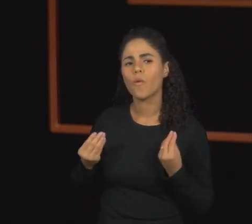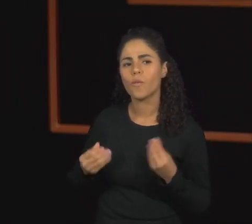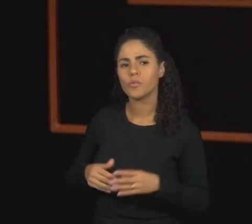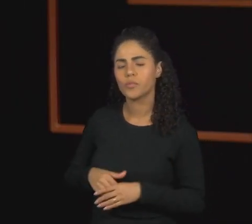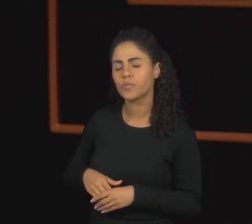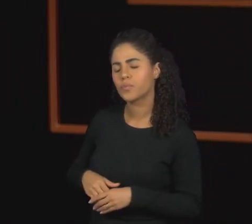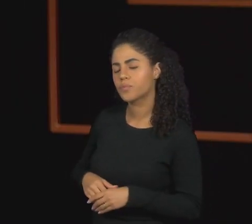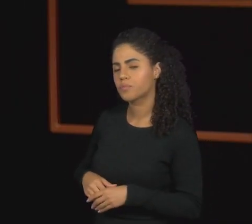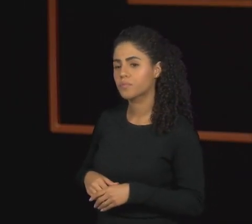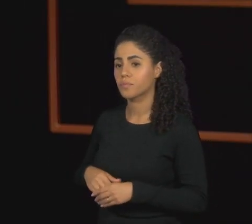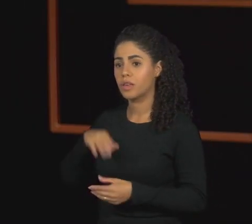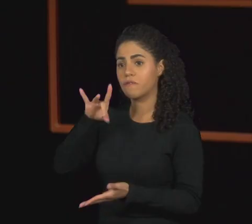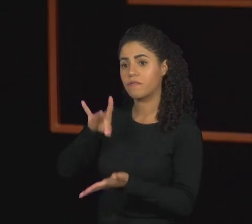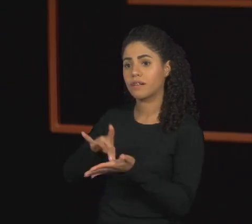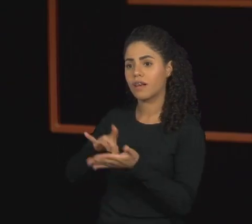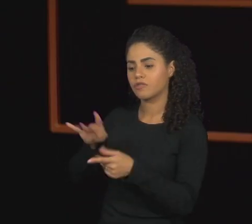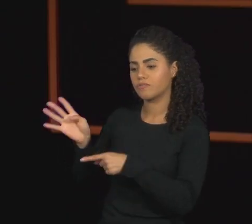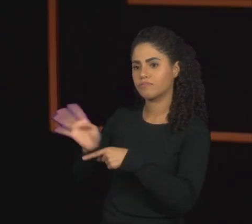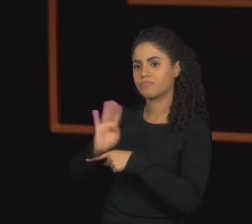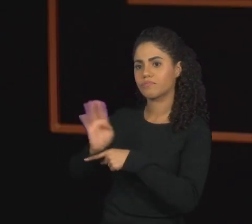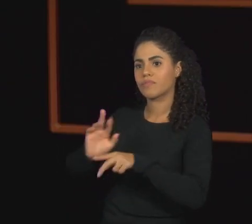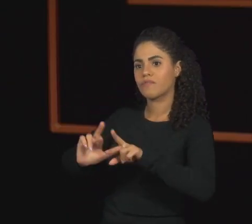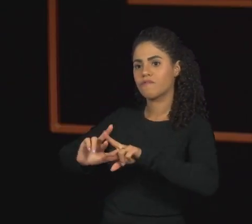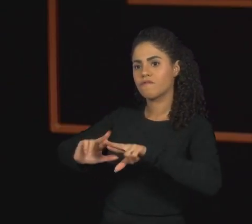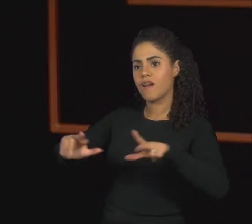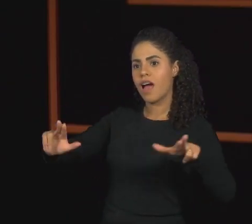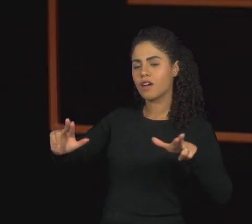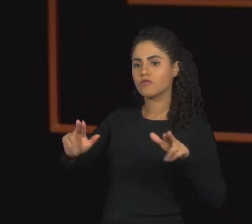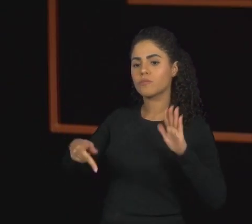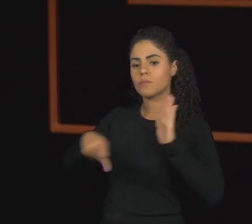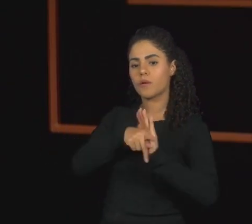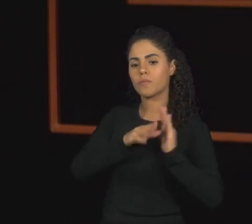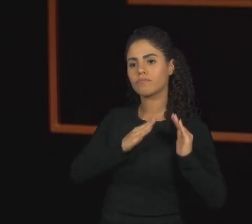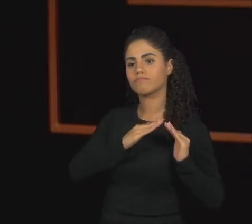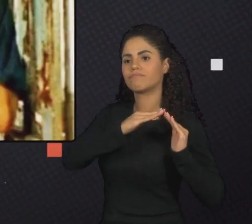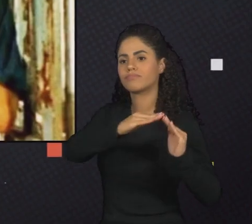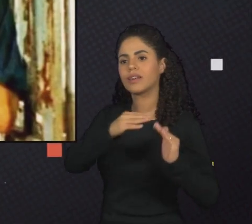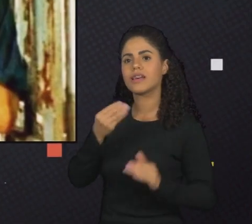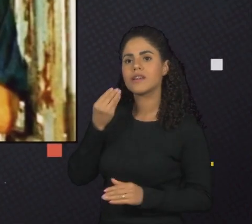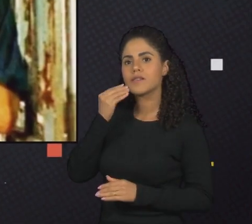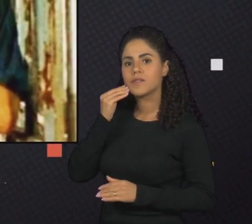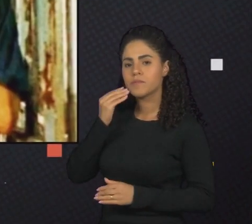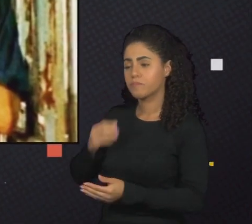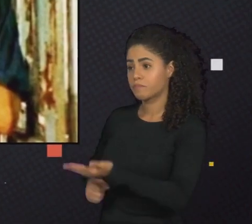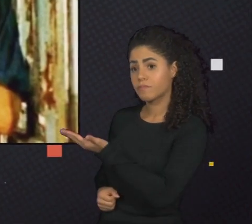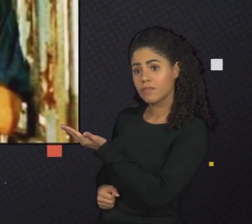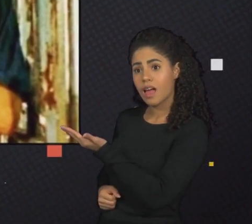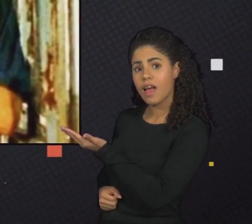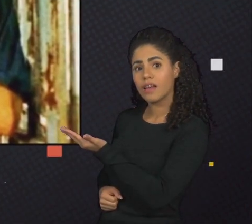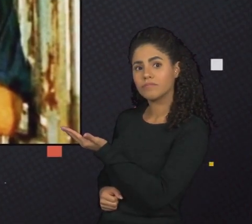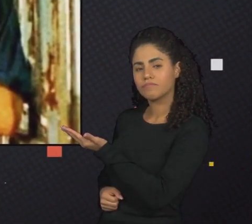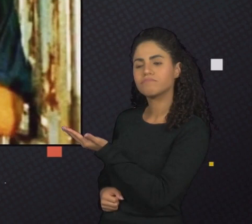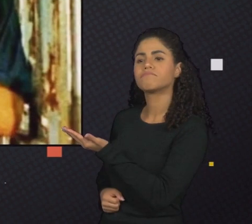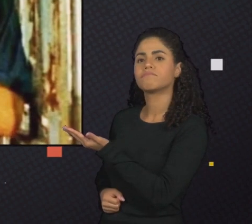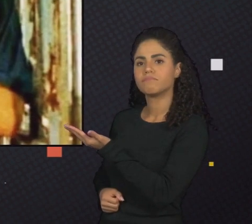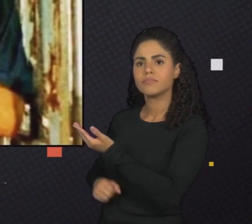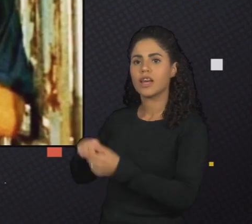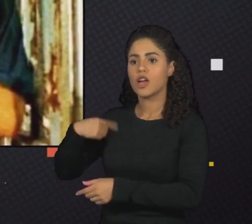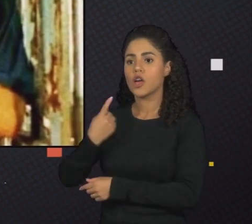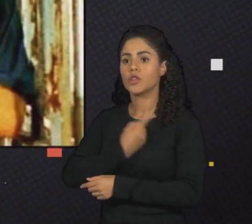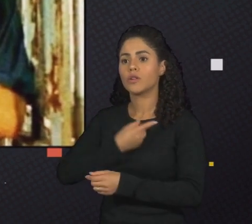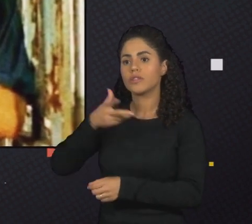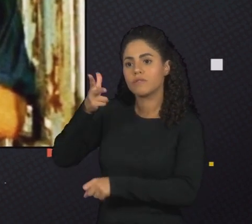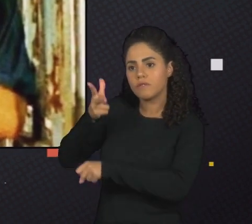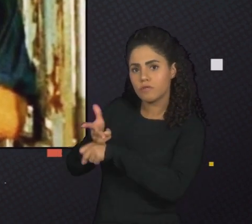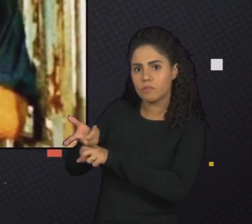dessa vez? Eu fiz vários filmes de periferia. Tive uma experiência muito forte no Carandiru, com o Hector Babenco, porque nós filmamos no